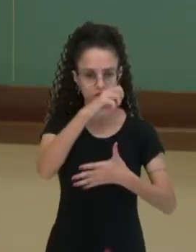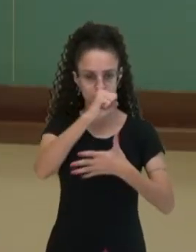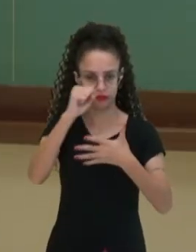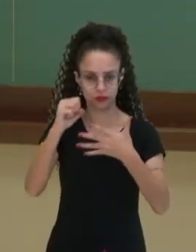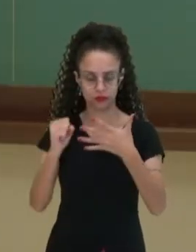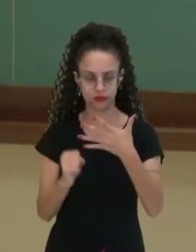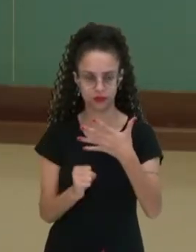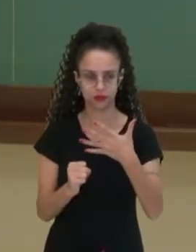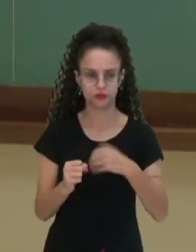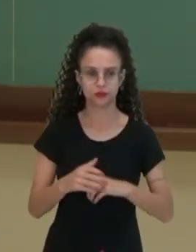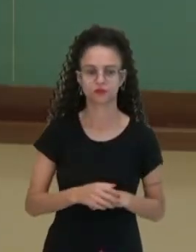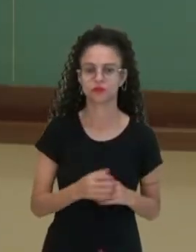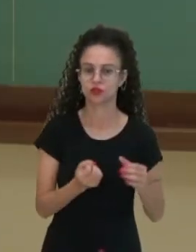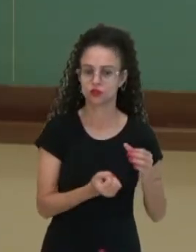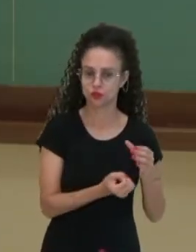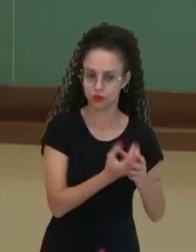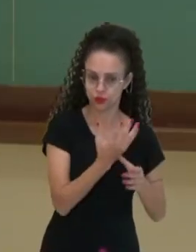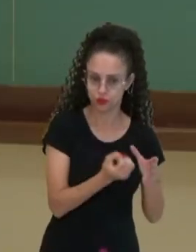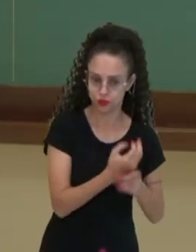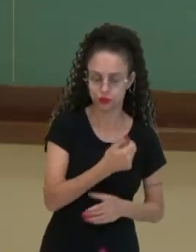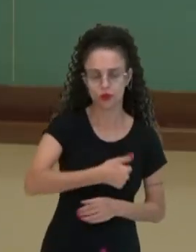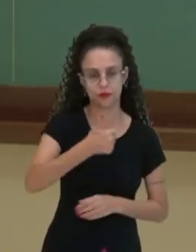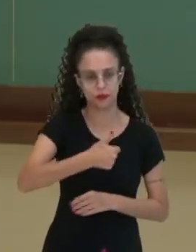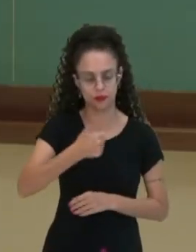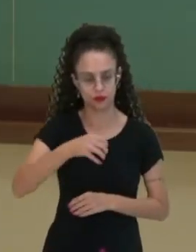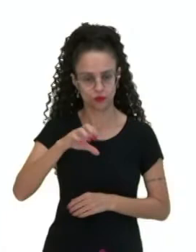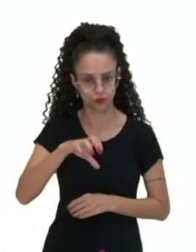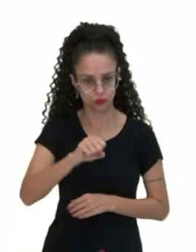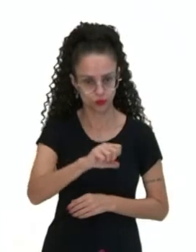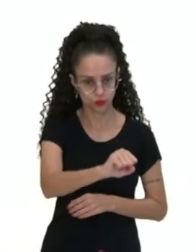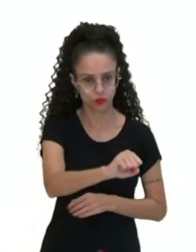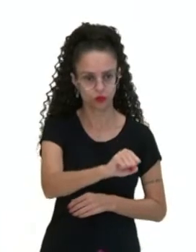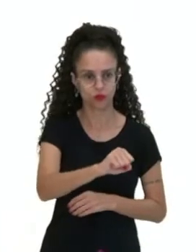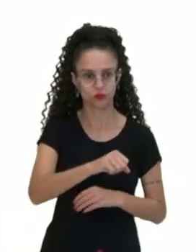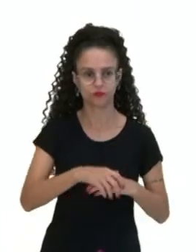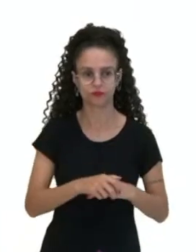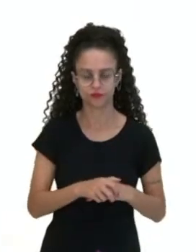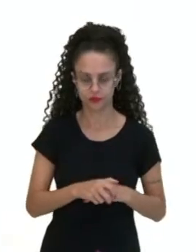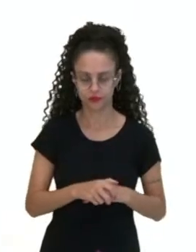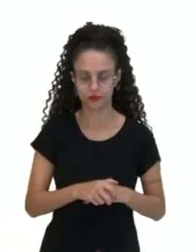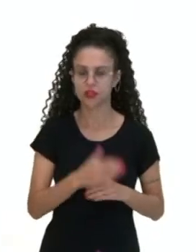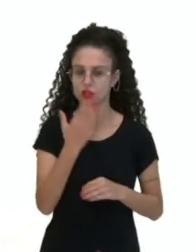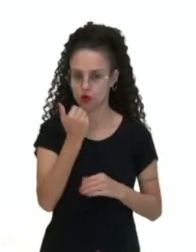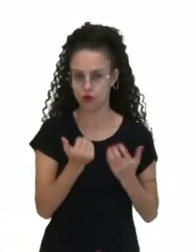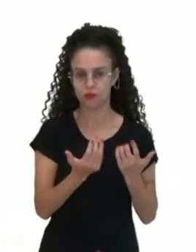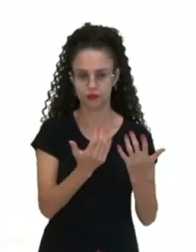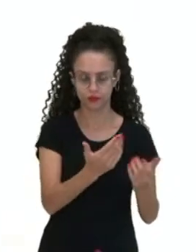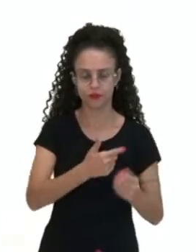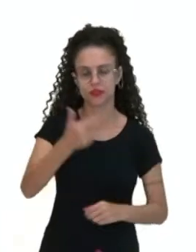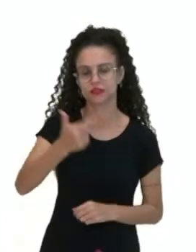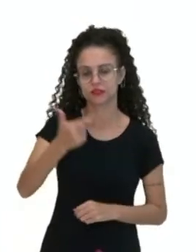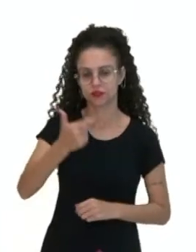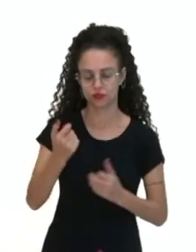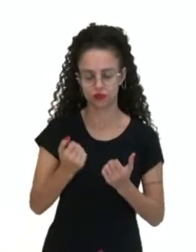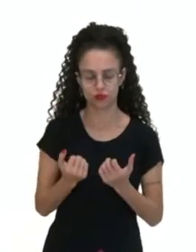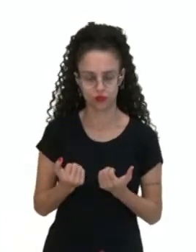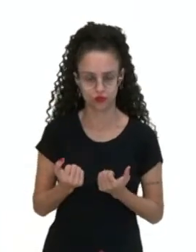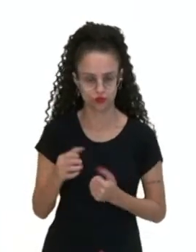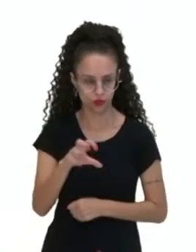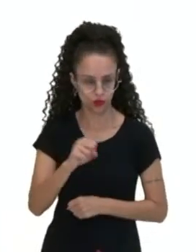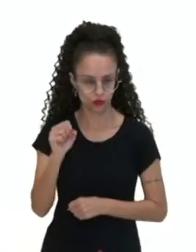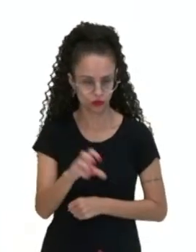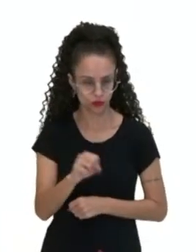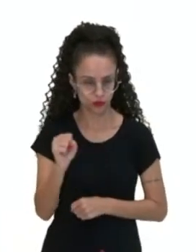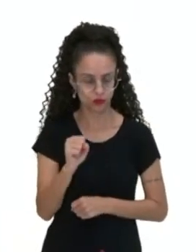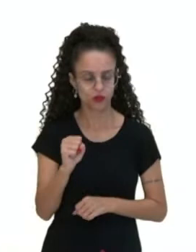alimentar, né? O produtor, primeiro consumidor, né? Que é um ser herbívoro. O segundo consumidor que vai se